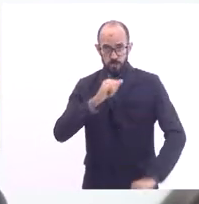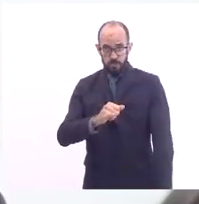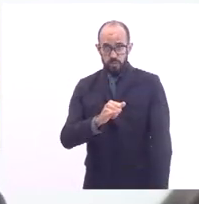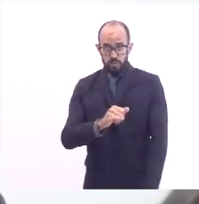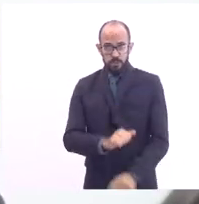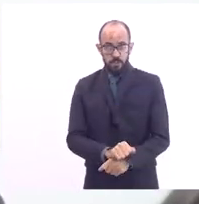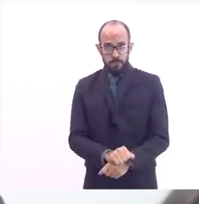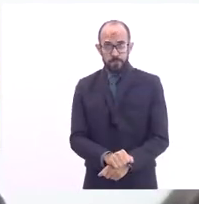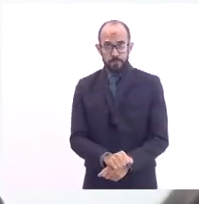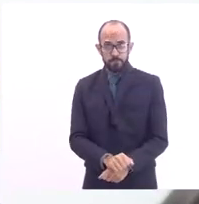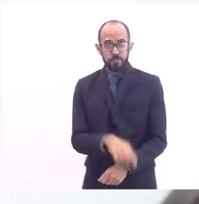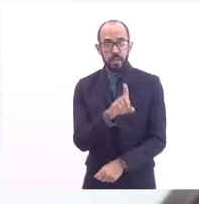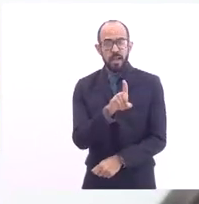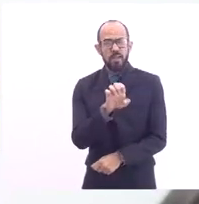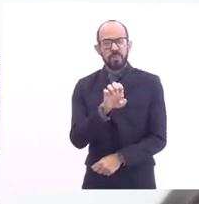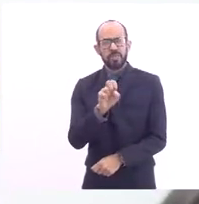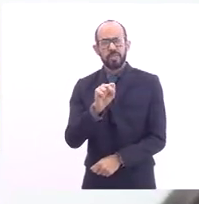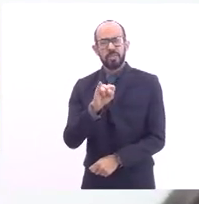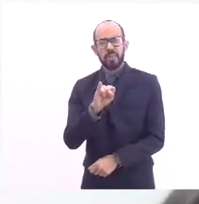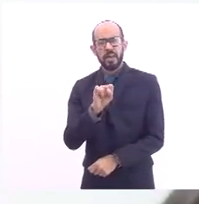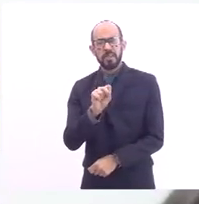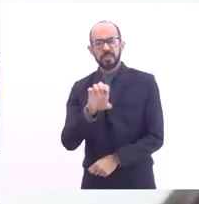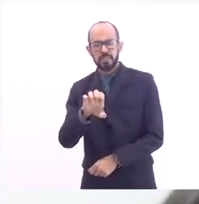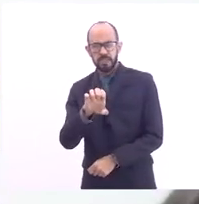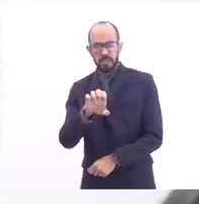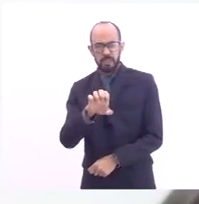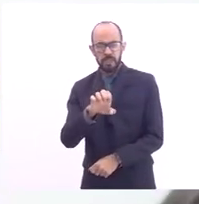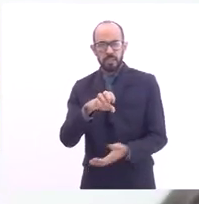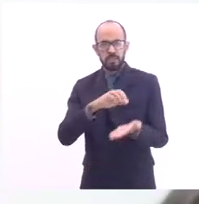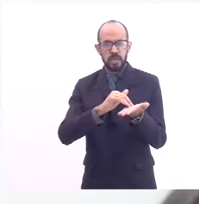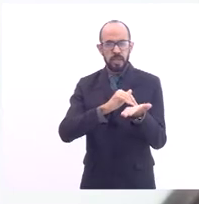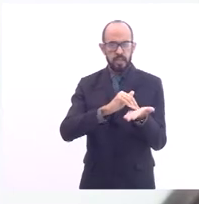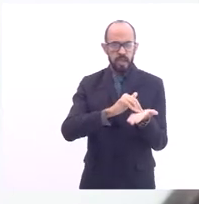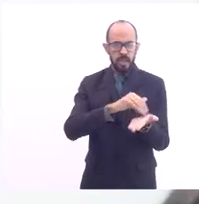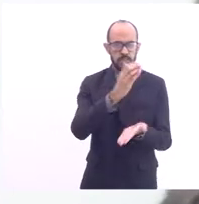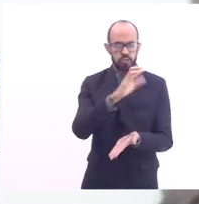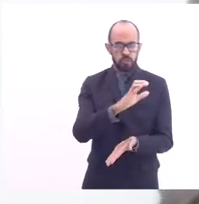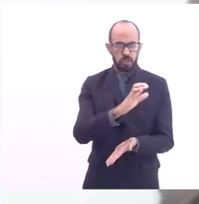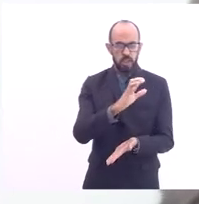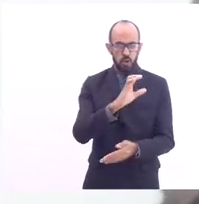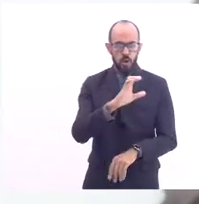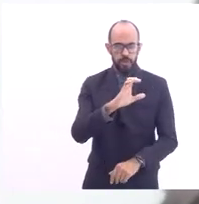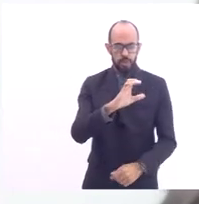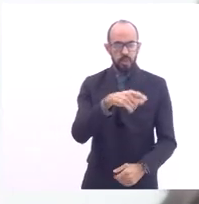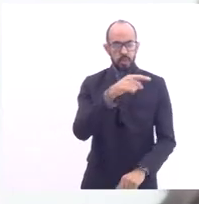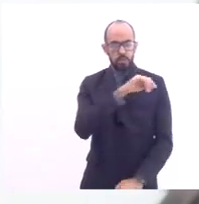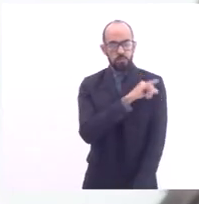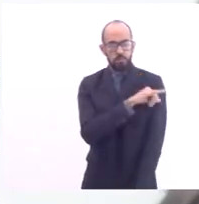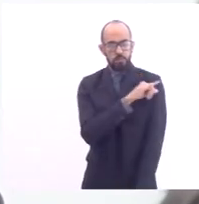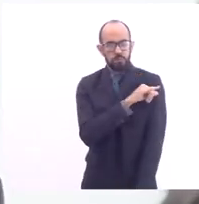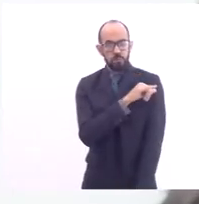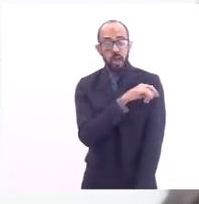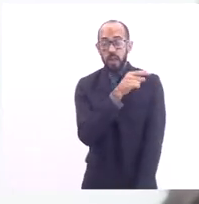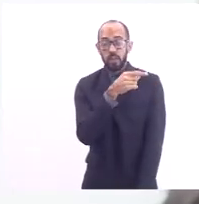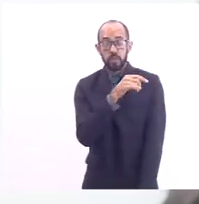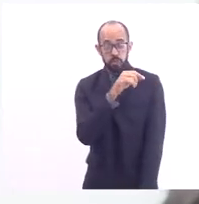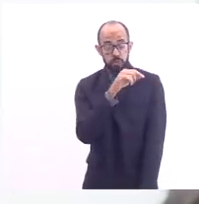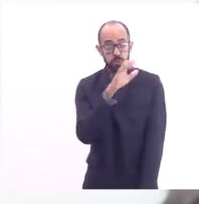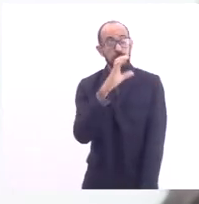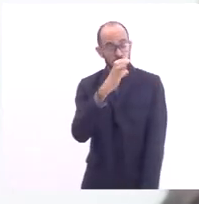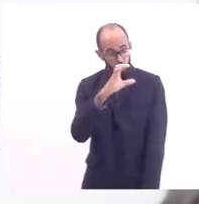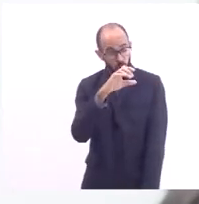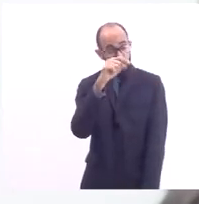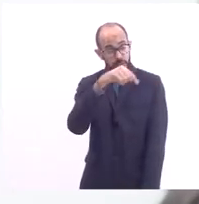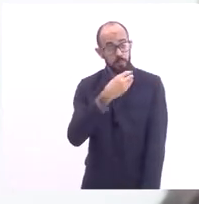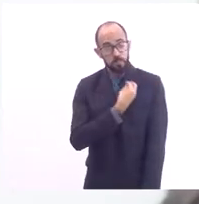Deise Monassa, secretária de serviços públicos do município de Niterói. Estão participando à distância e depois